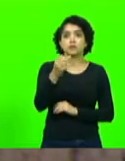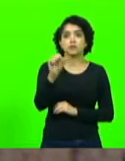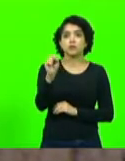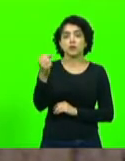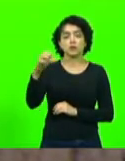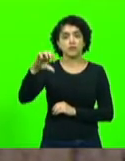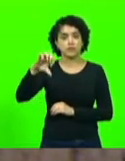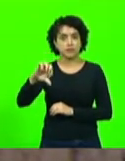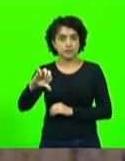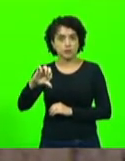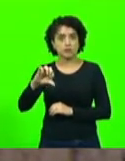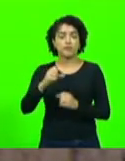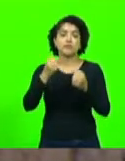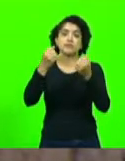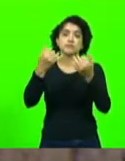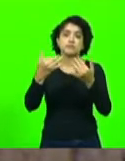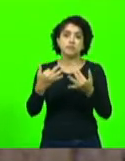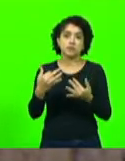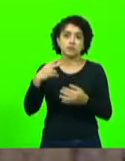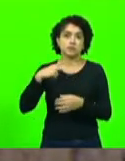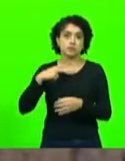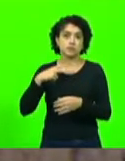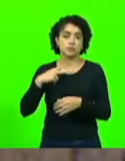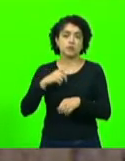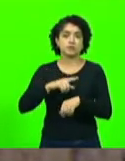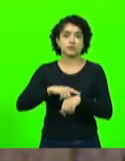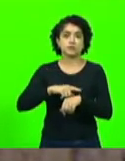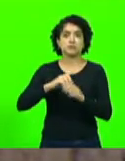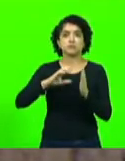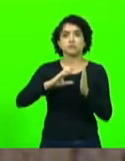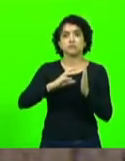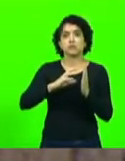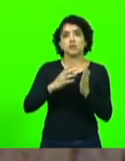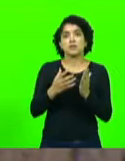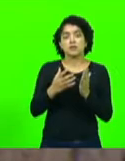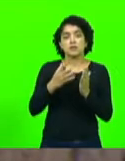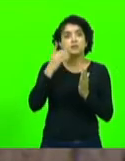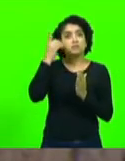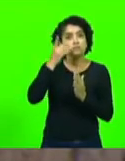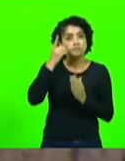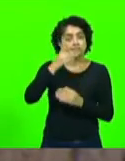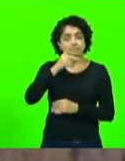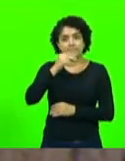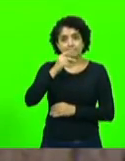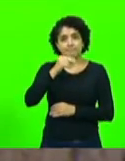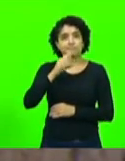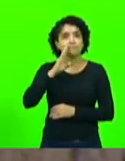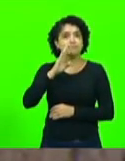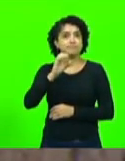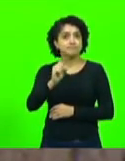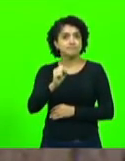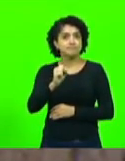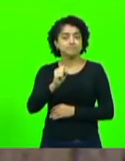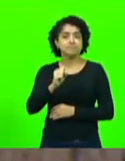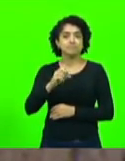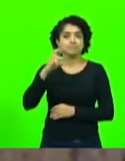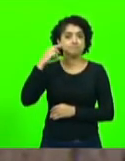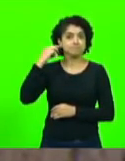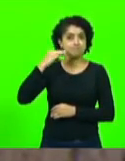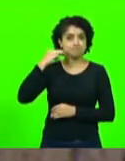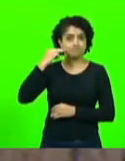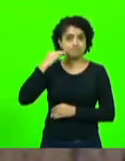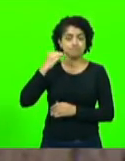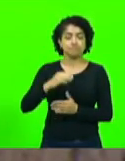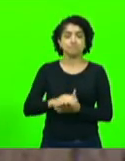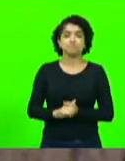78/89/2022 e explicações pessoais. Fizeram uso da palavra os senhores deputados Keide Nunes, Bruno Souza e Márcio Machado. Nada mais havendo a